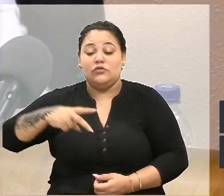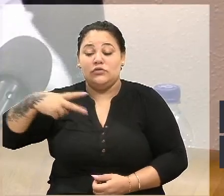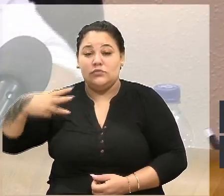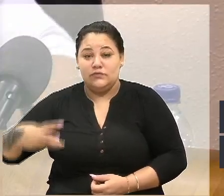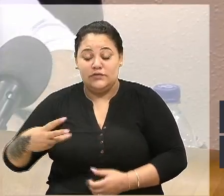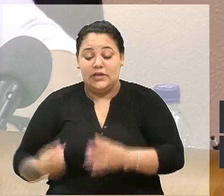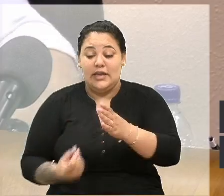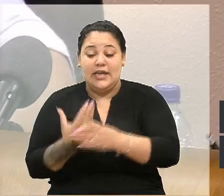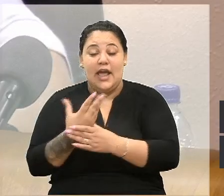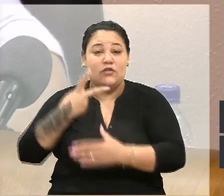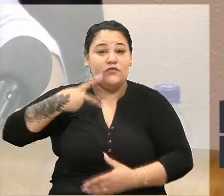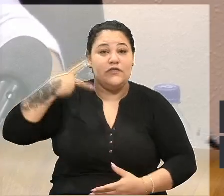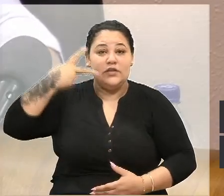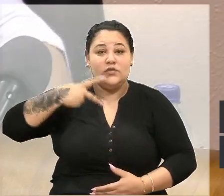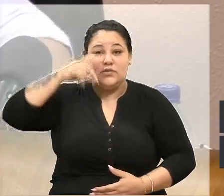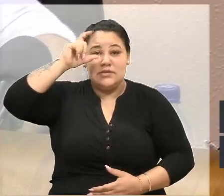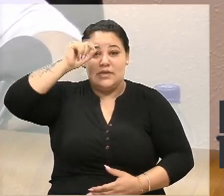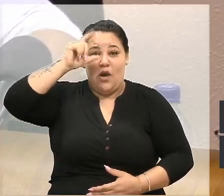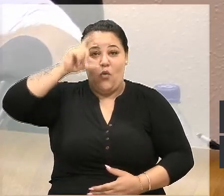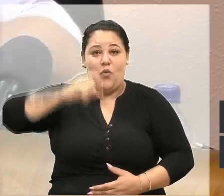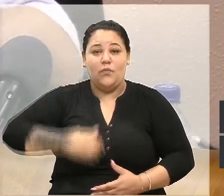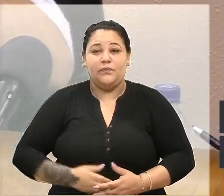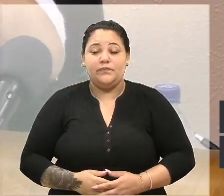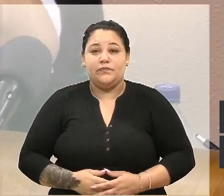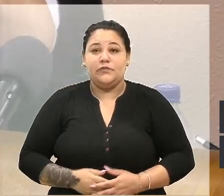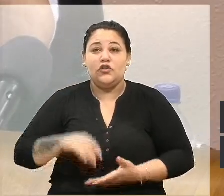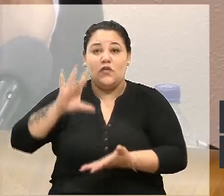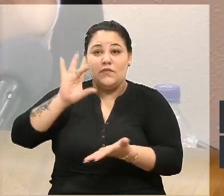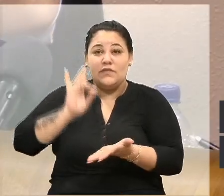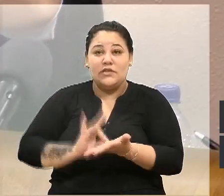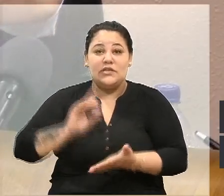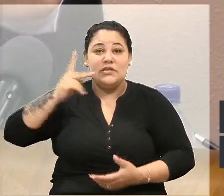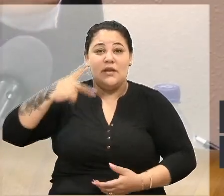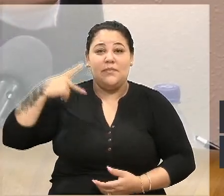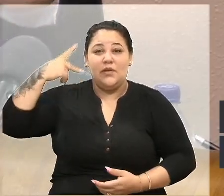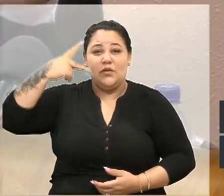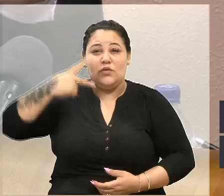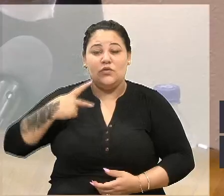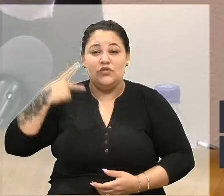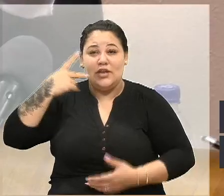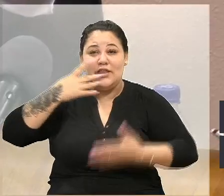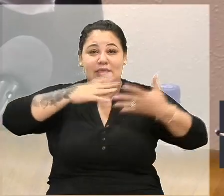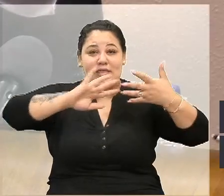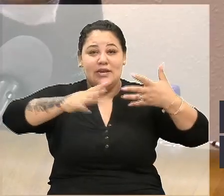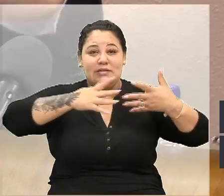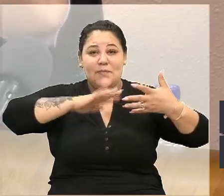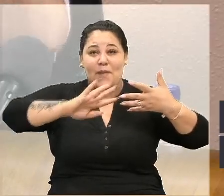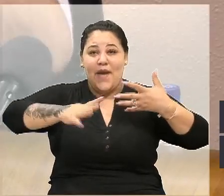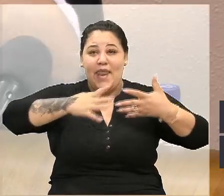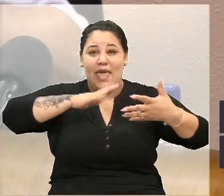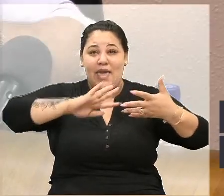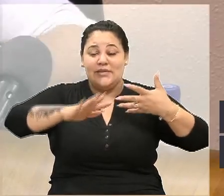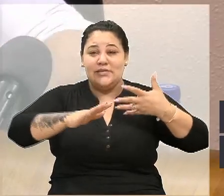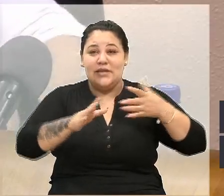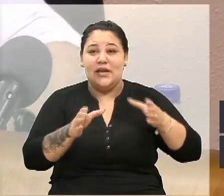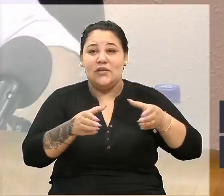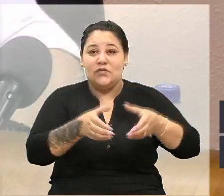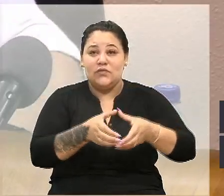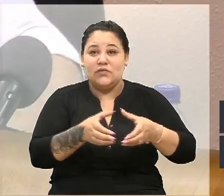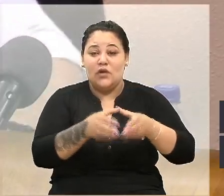111/2023, de autoria do vereador Scalco, que institui a política de transparência na rede pública de educação